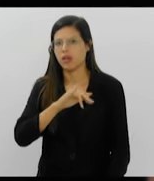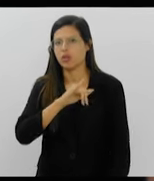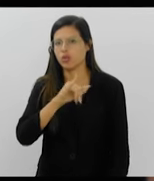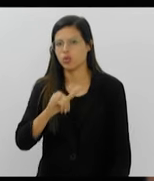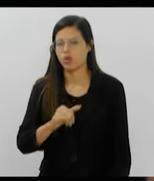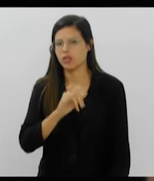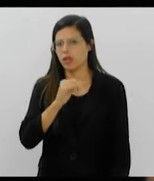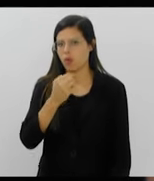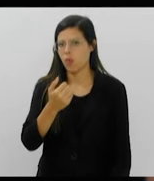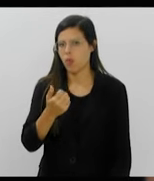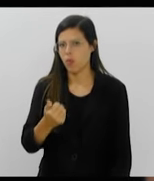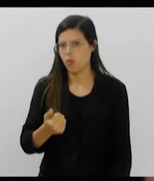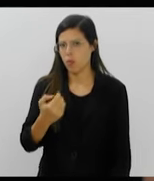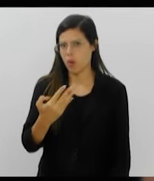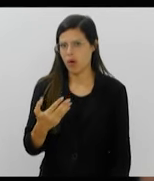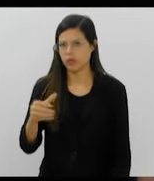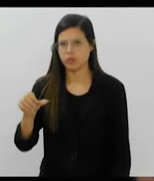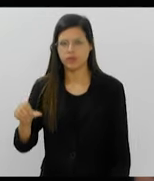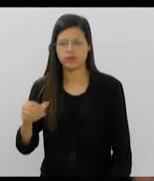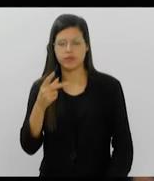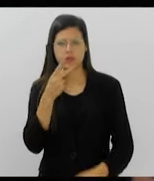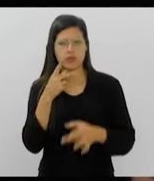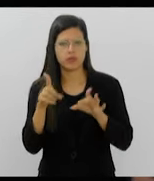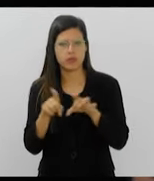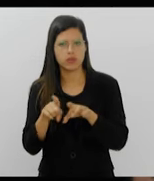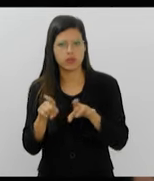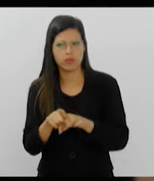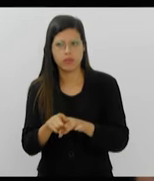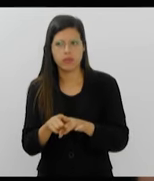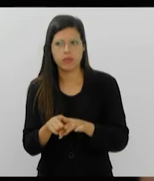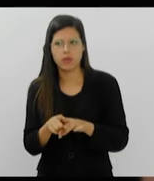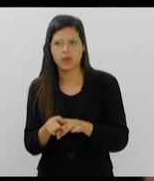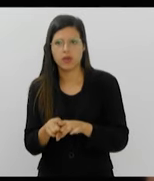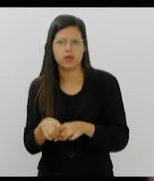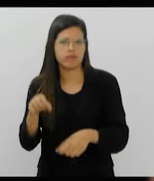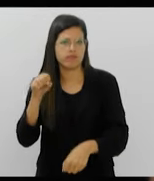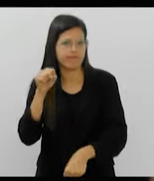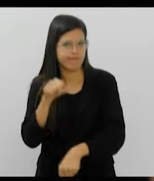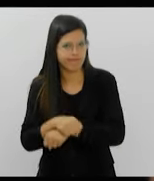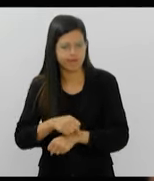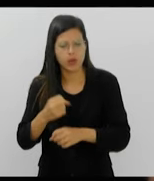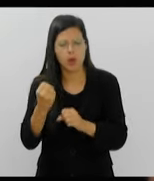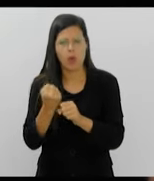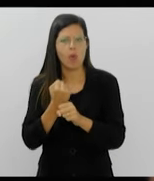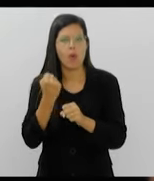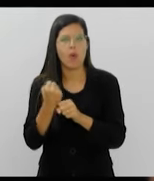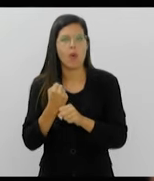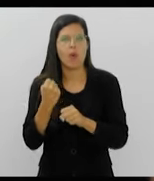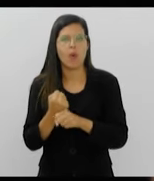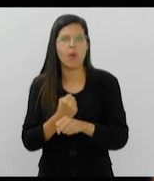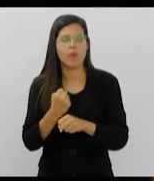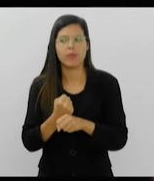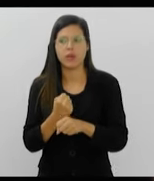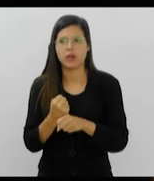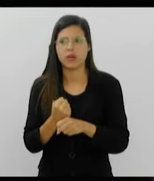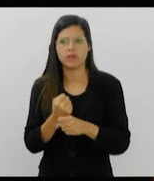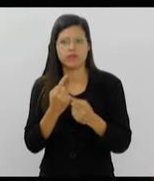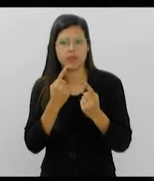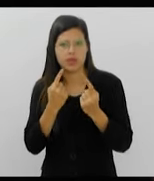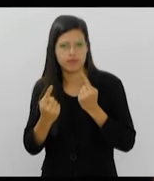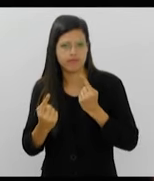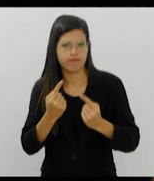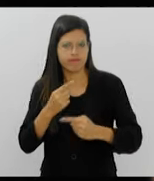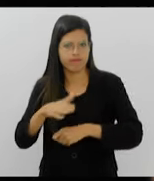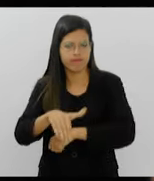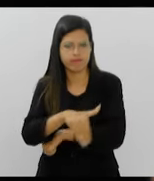RJ-149, falando também, não é, da paralisação de obras nas estradas que dizem